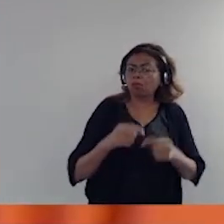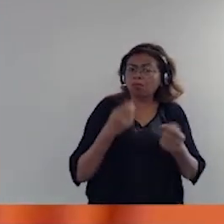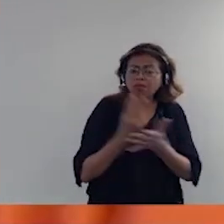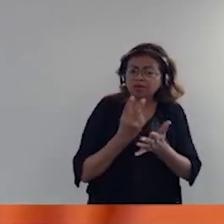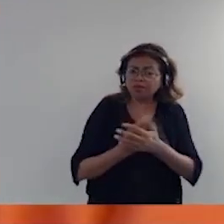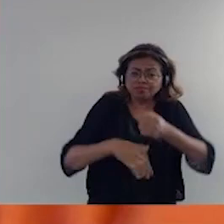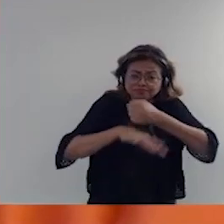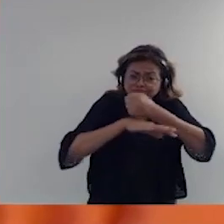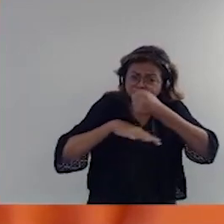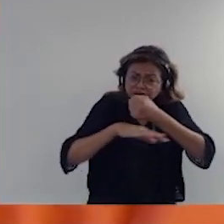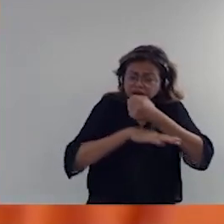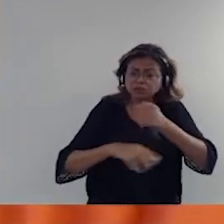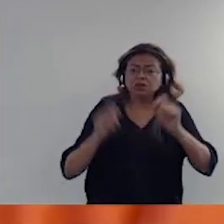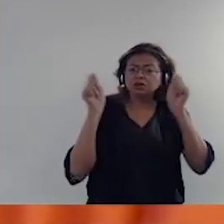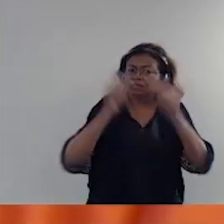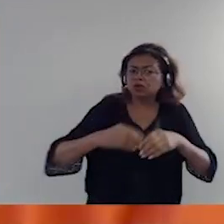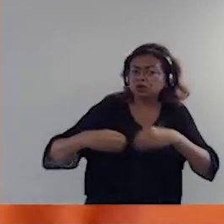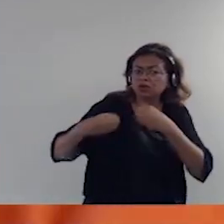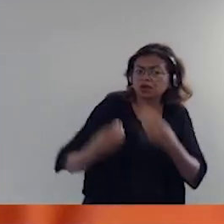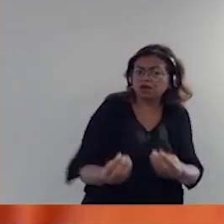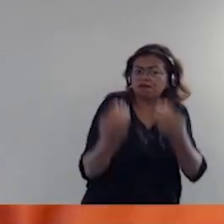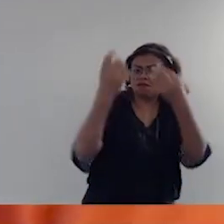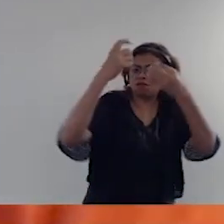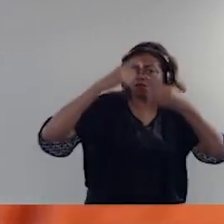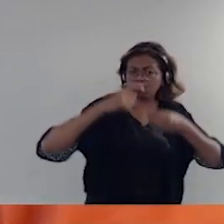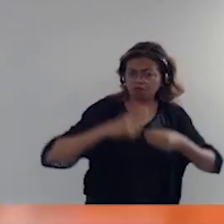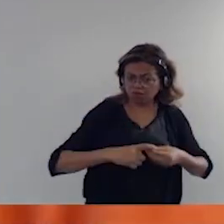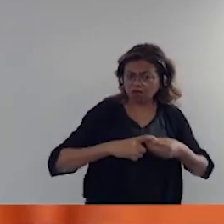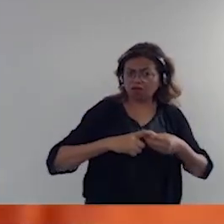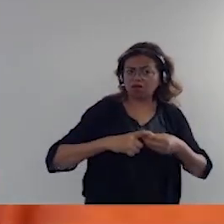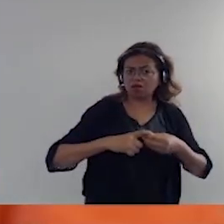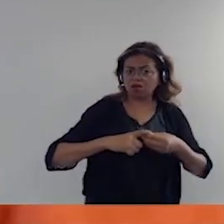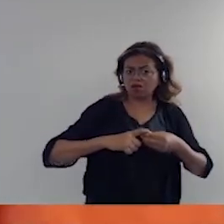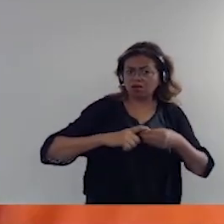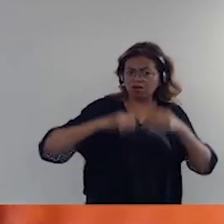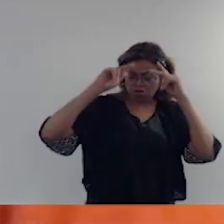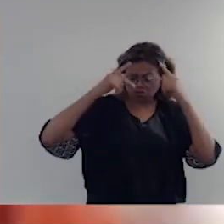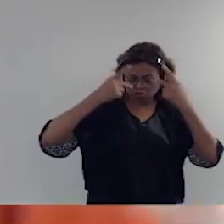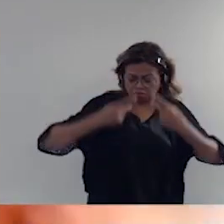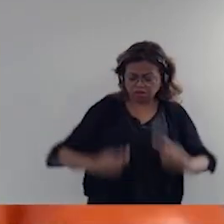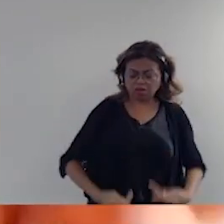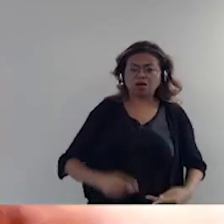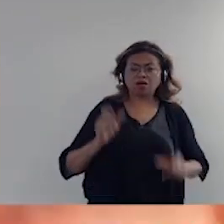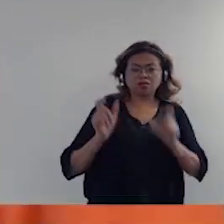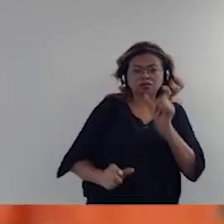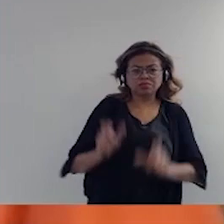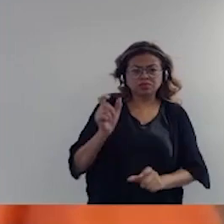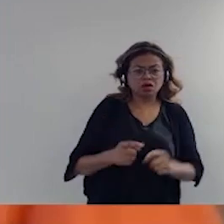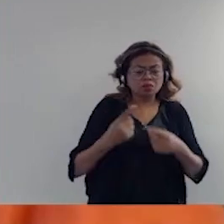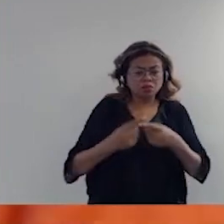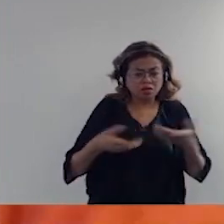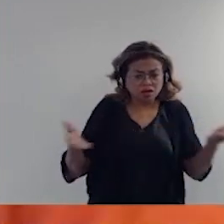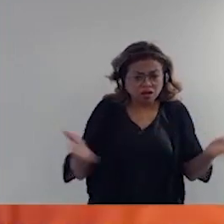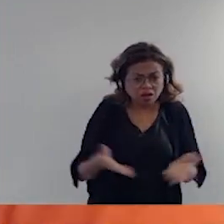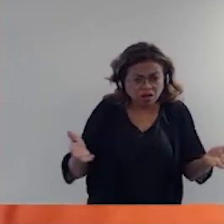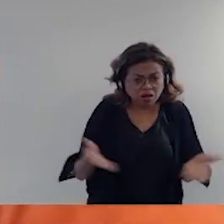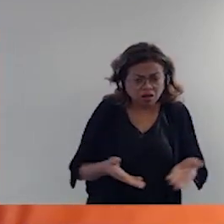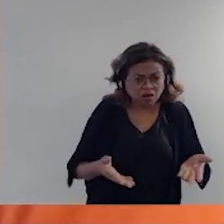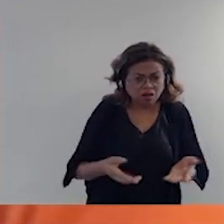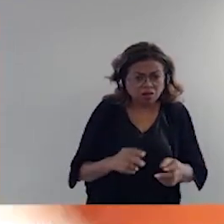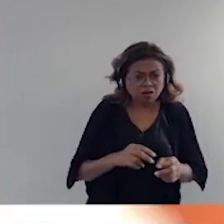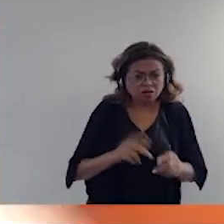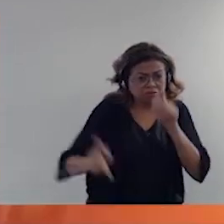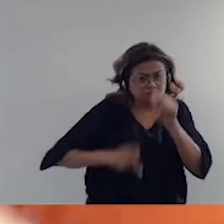potencialize a dignidade e a capacidade dessas pessoas, porque agora é uma linha de miséria e de fome que nós